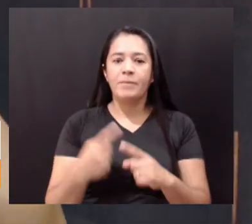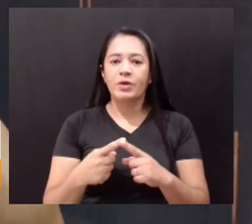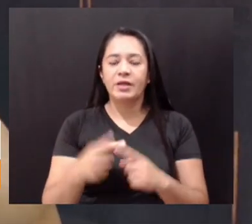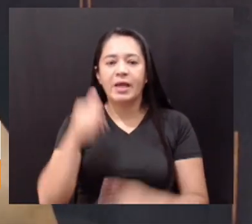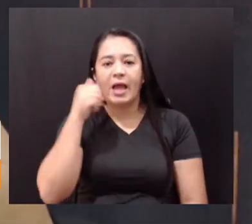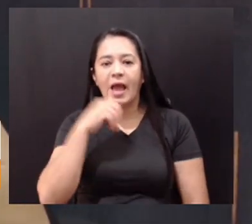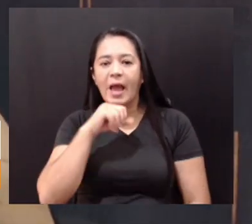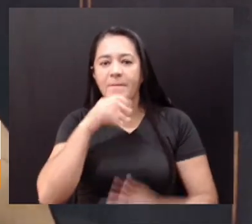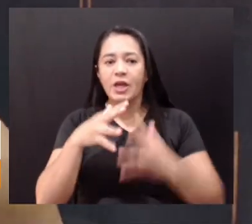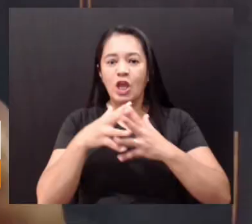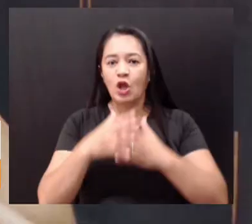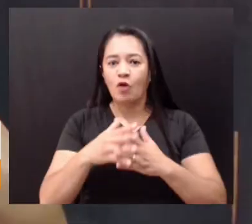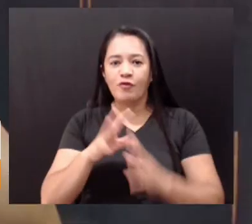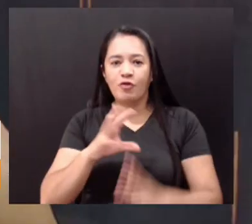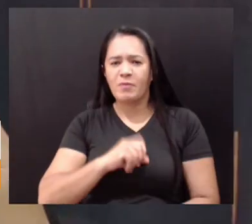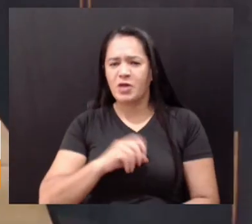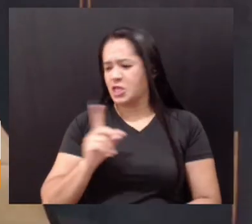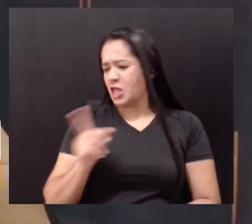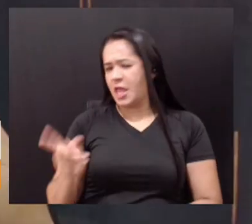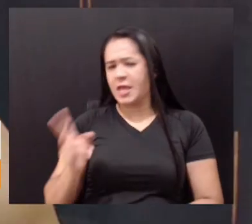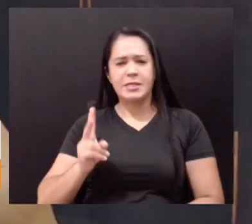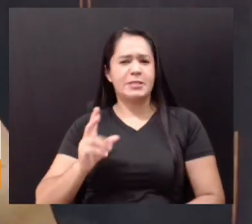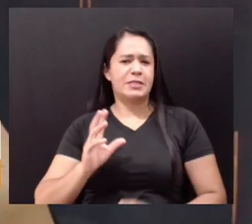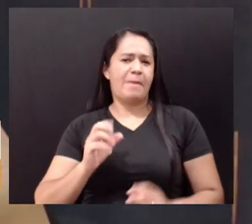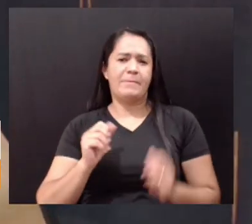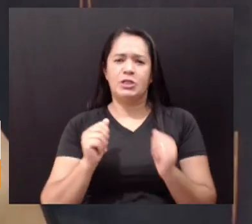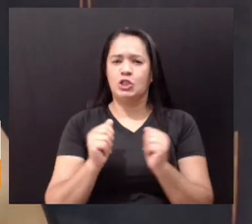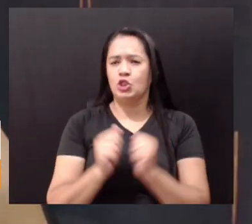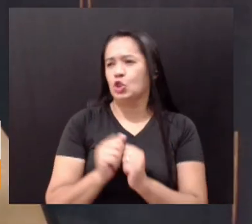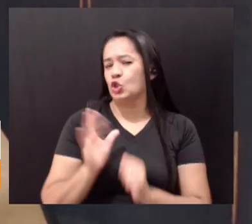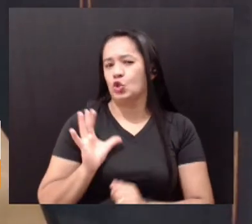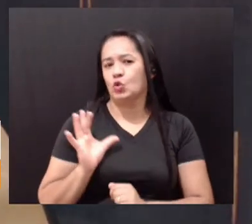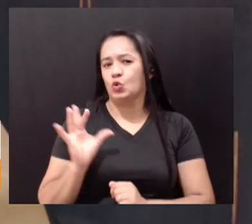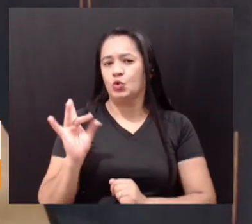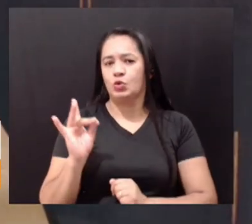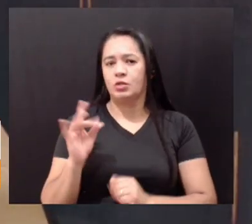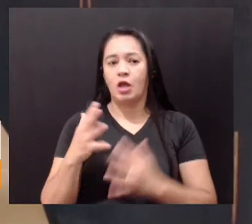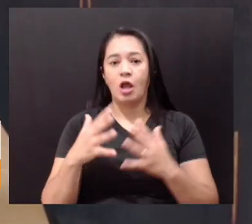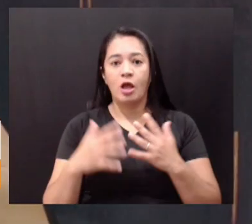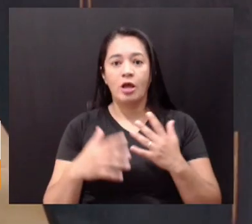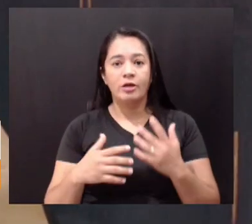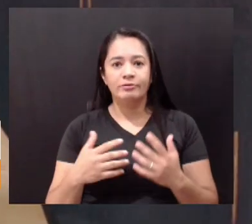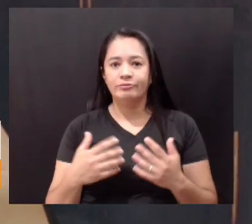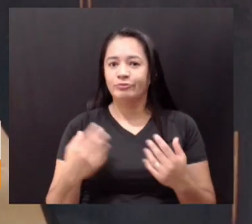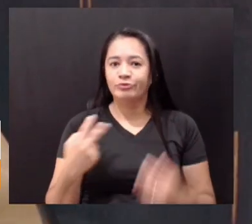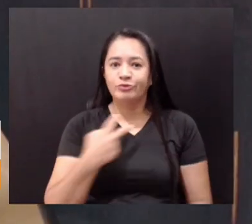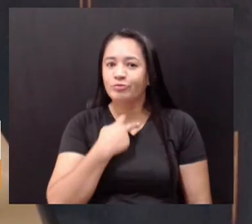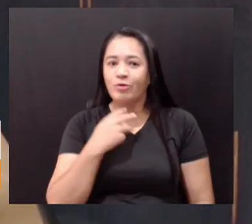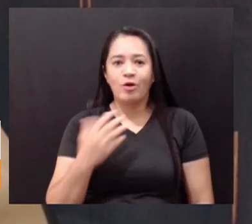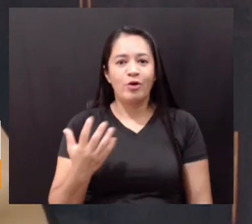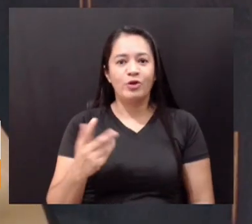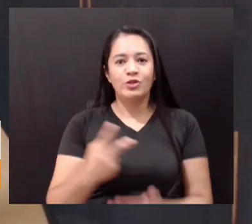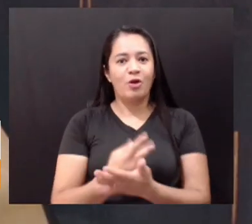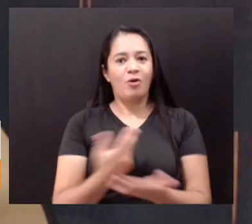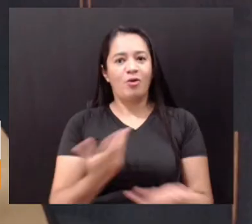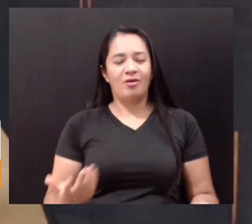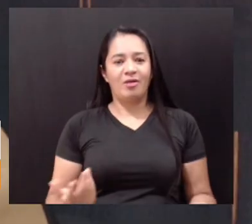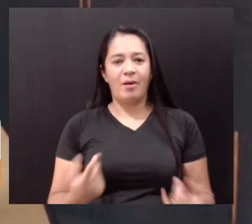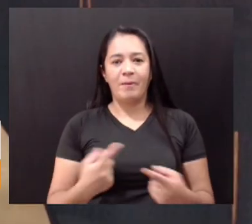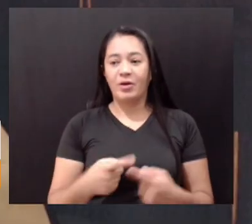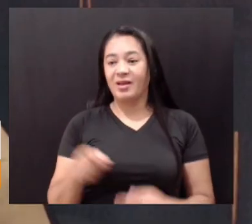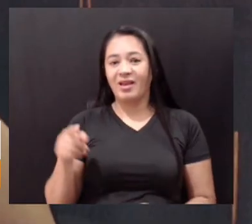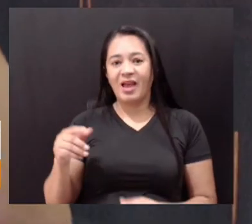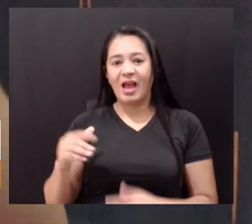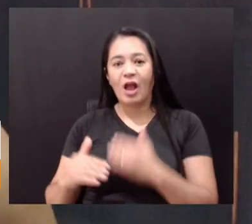está sempre comigo, a gente está sempre grudado, a gente está sempre junto. Então isso sim pode ocasionar um jovem, né, que